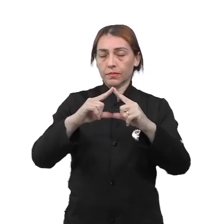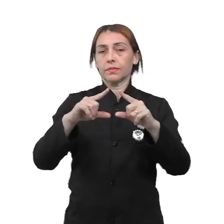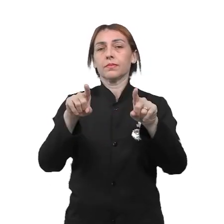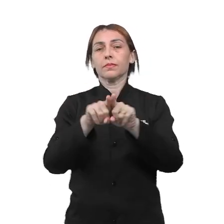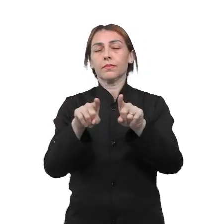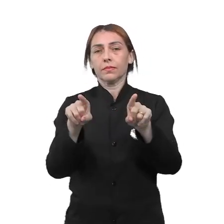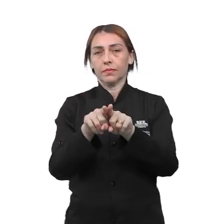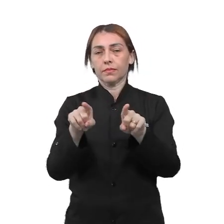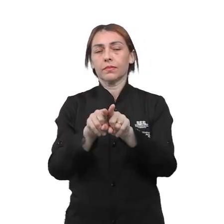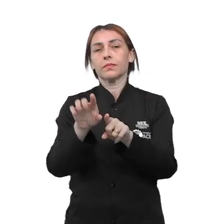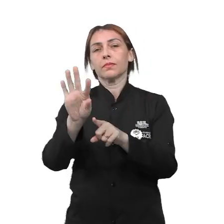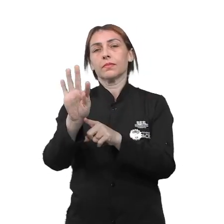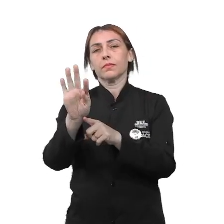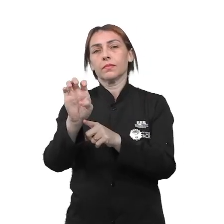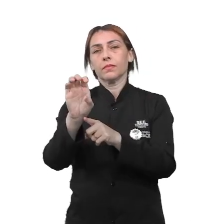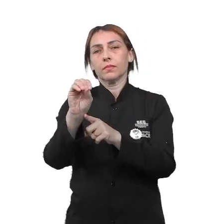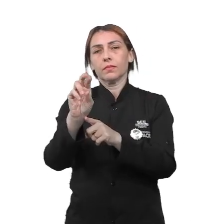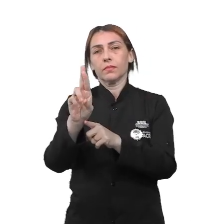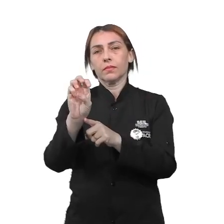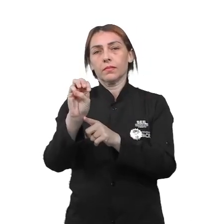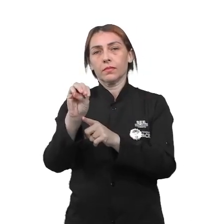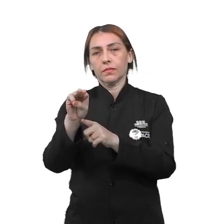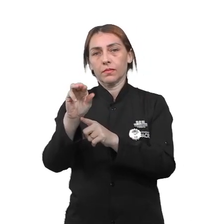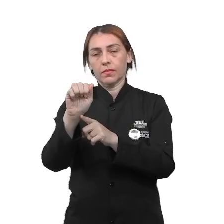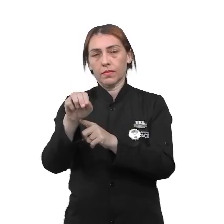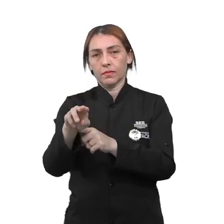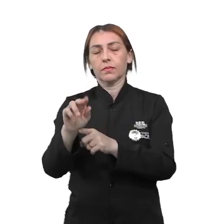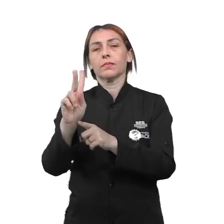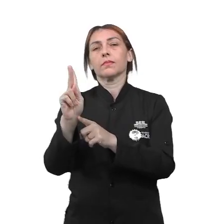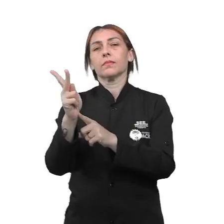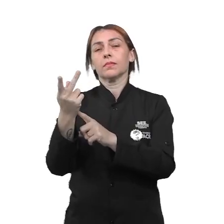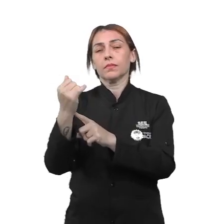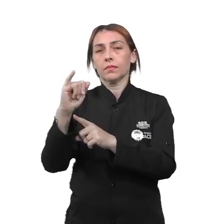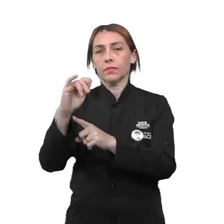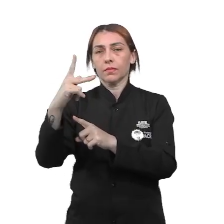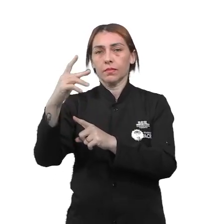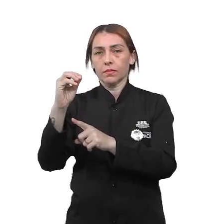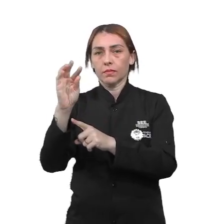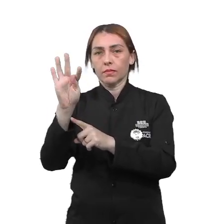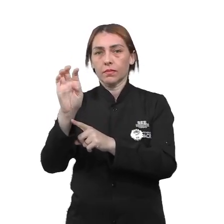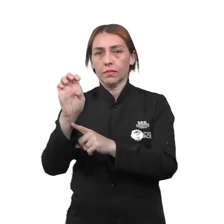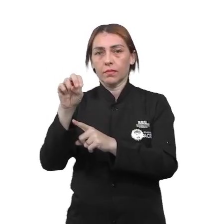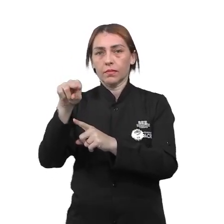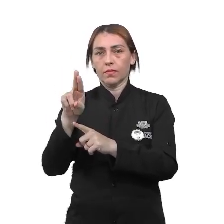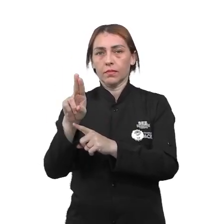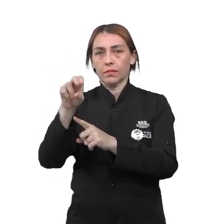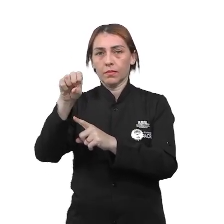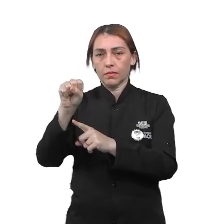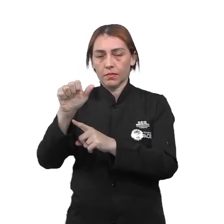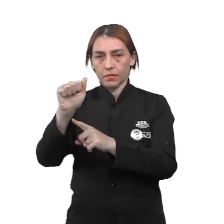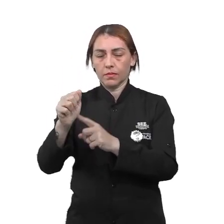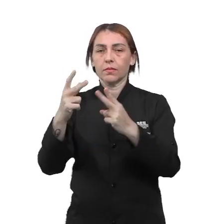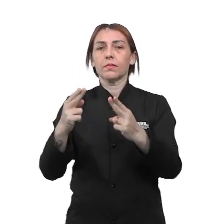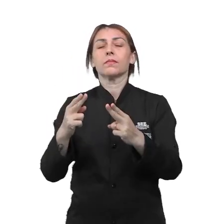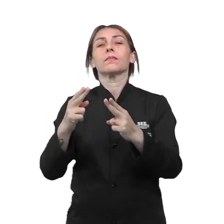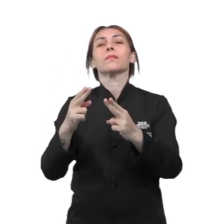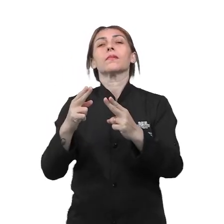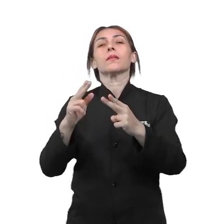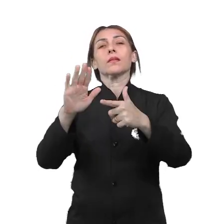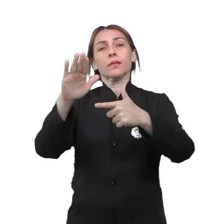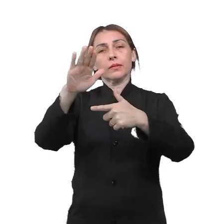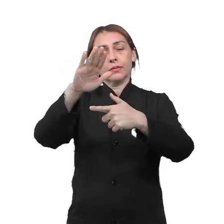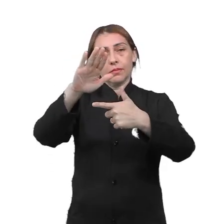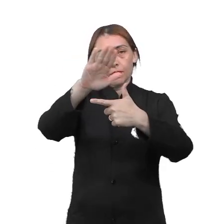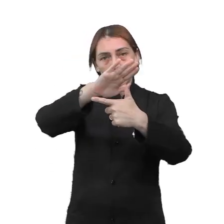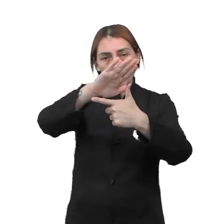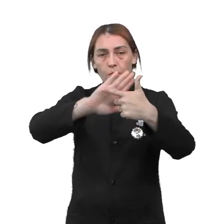esse teorema, que nada mais é do que hipotenusa igual a base, hipotenusa que é igual a cateto oposto mais cateto